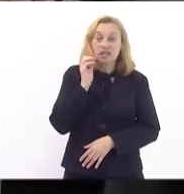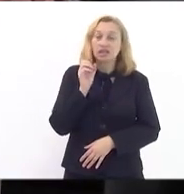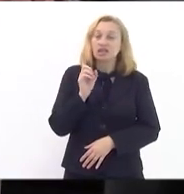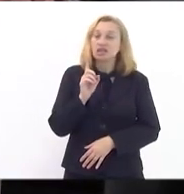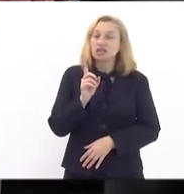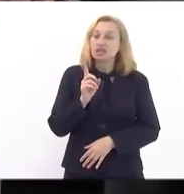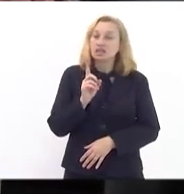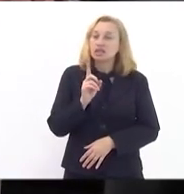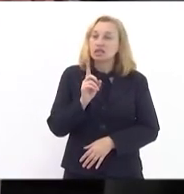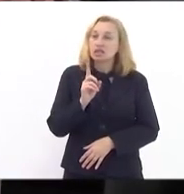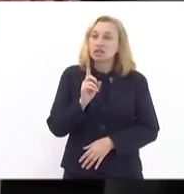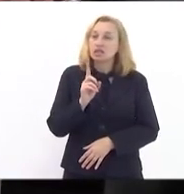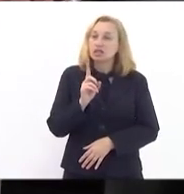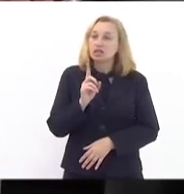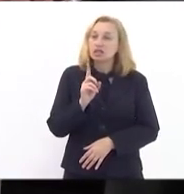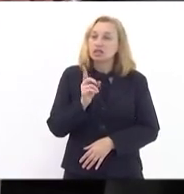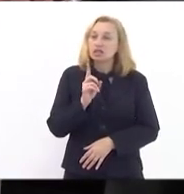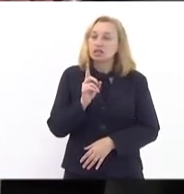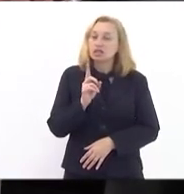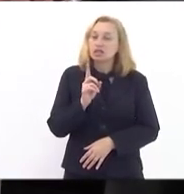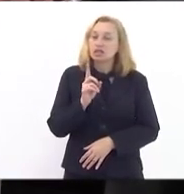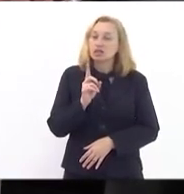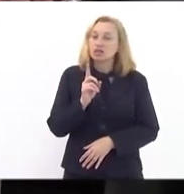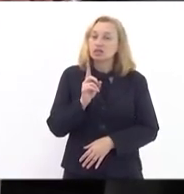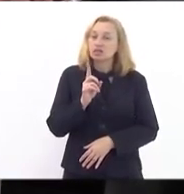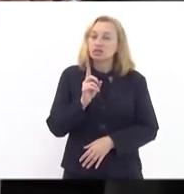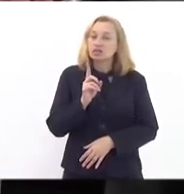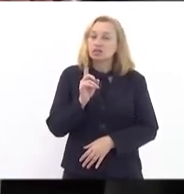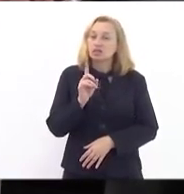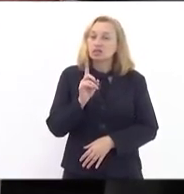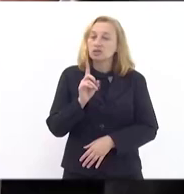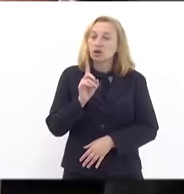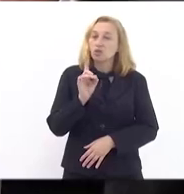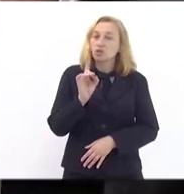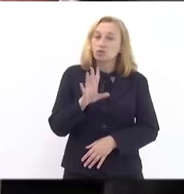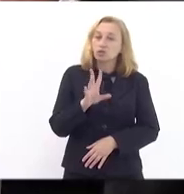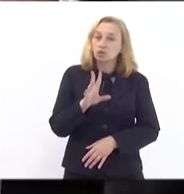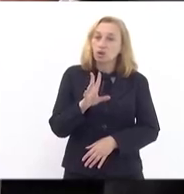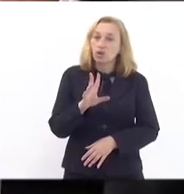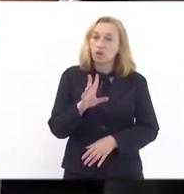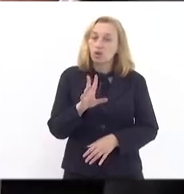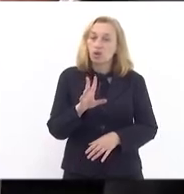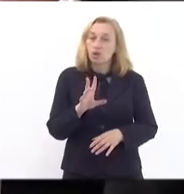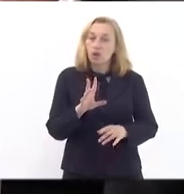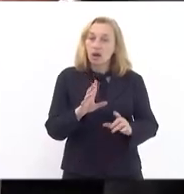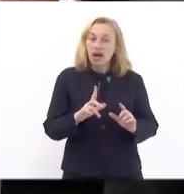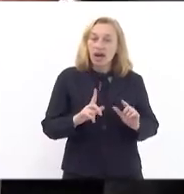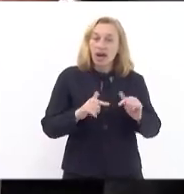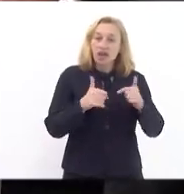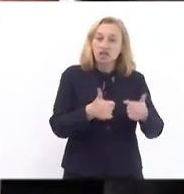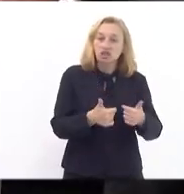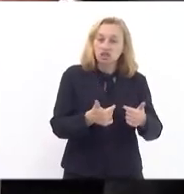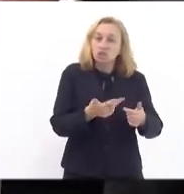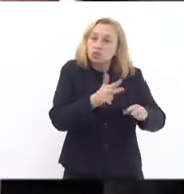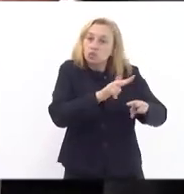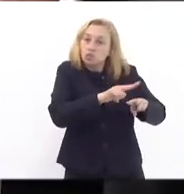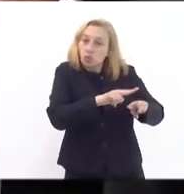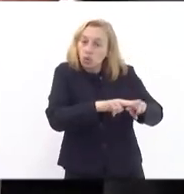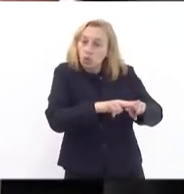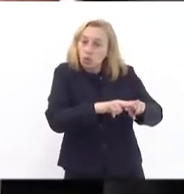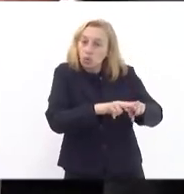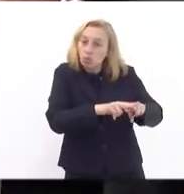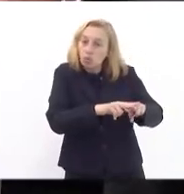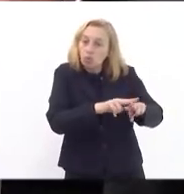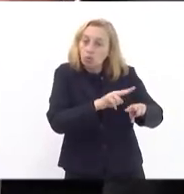não apenas é autuar no furto que é mais leve esse no furto e no